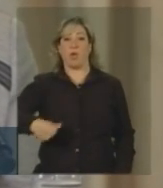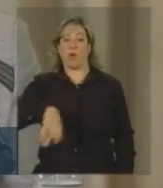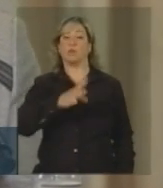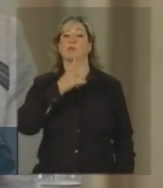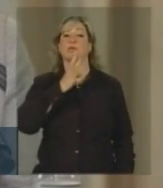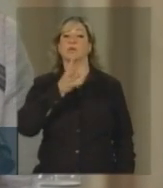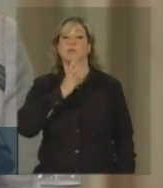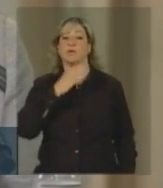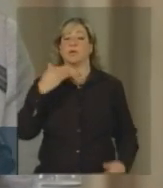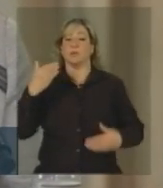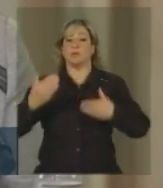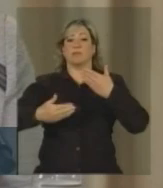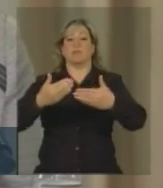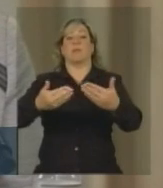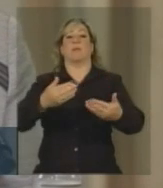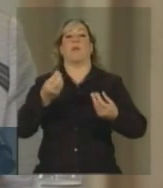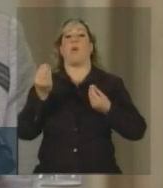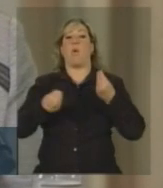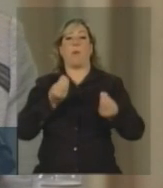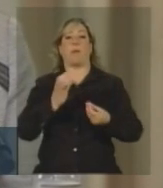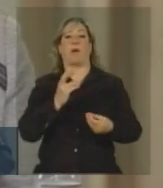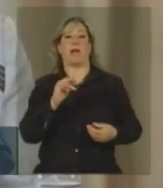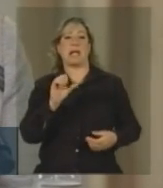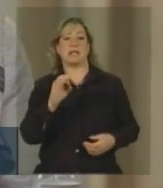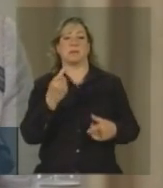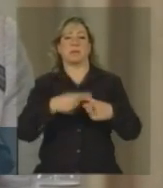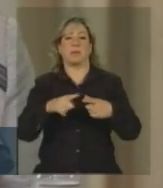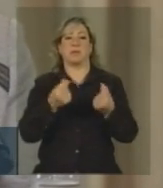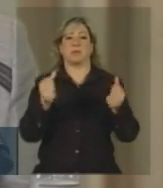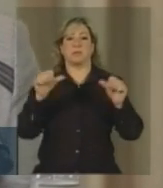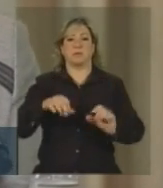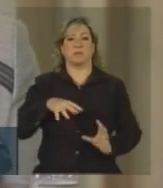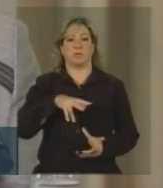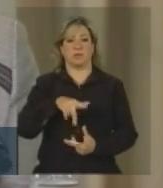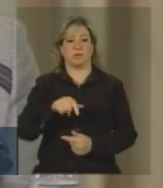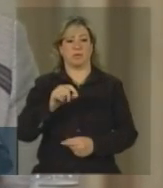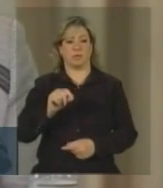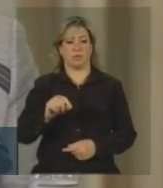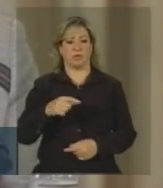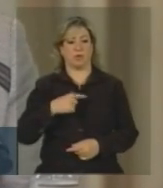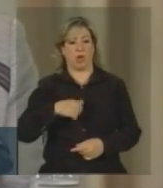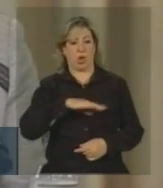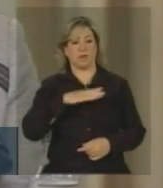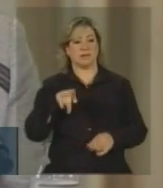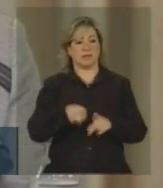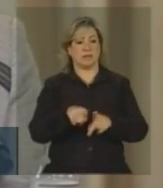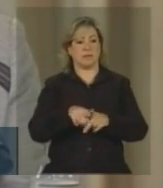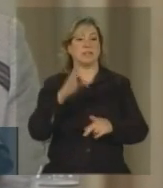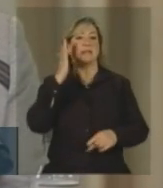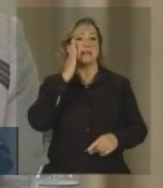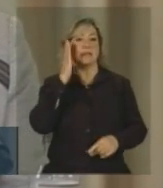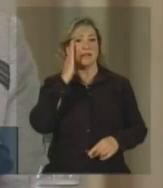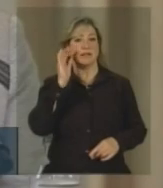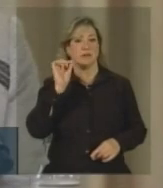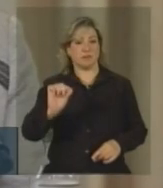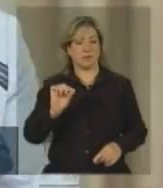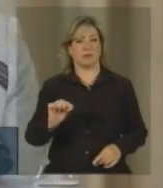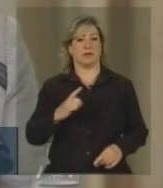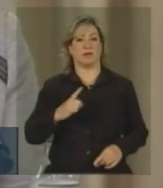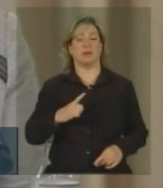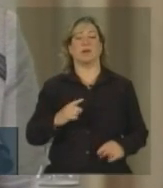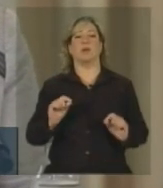o processo de crise. Nós sabemos perfeitamente que não se sai de